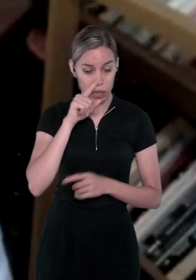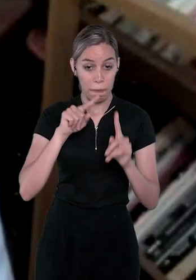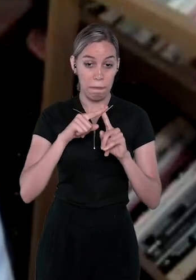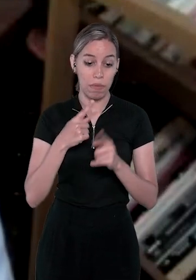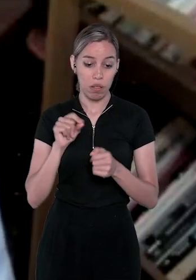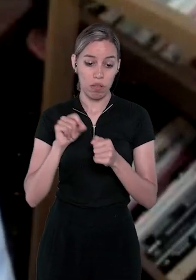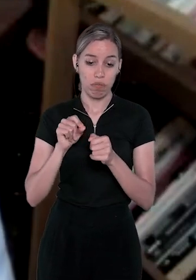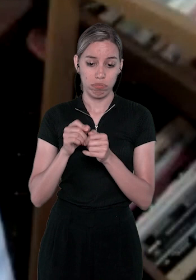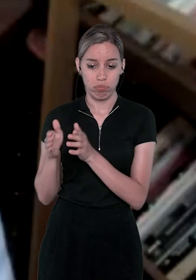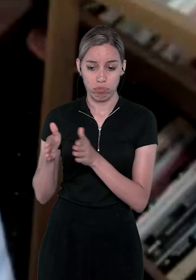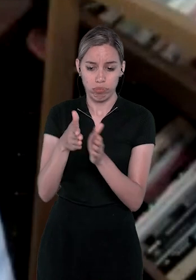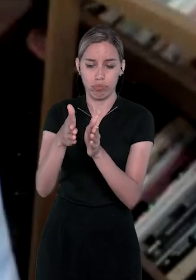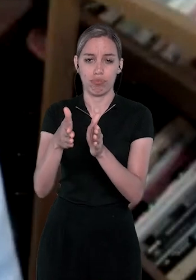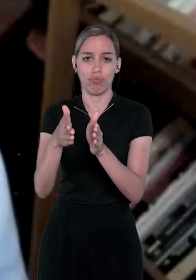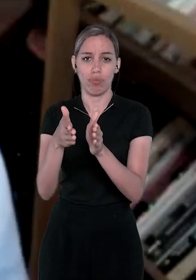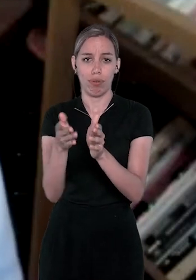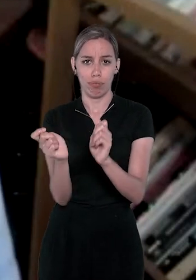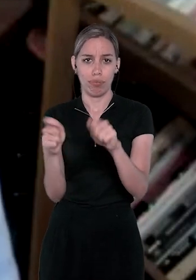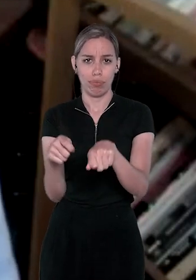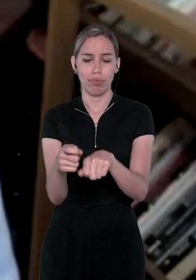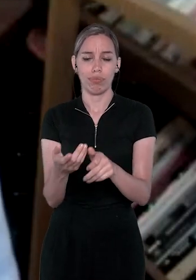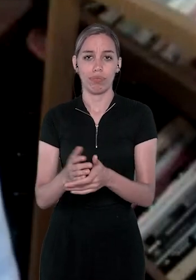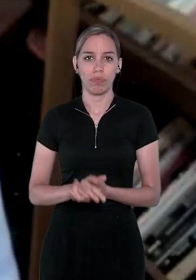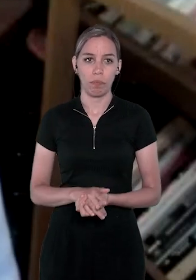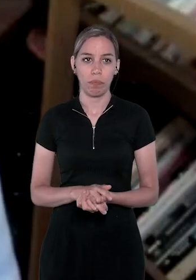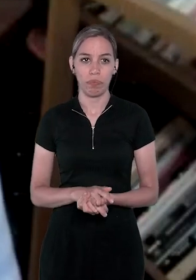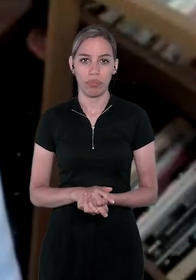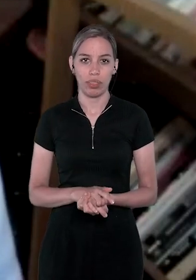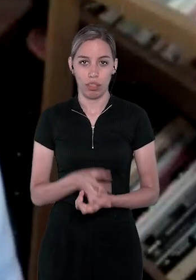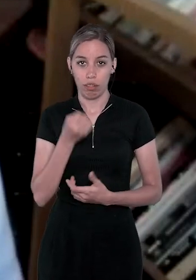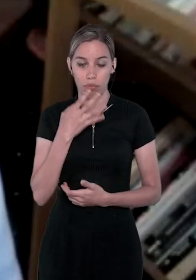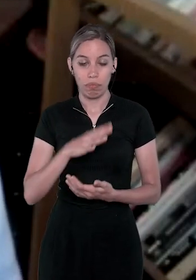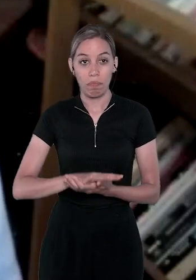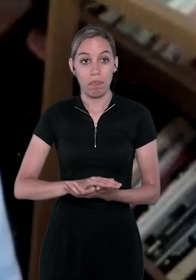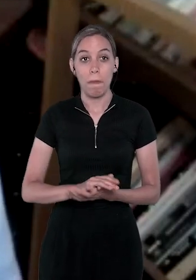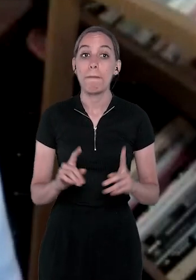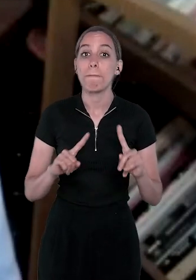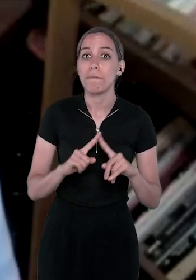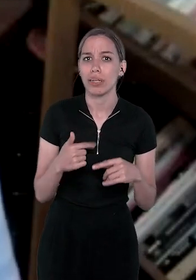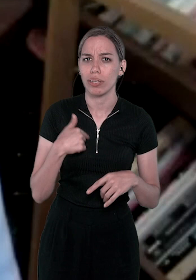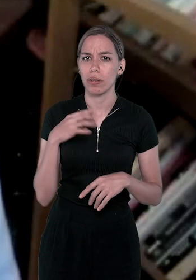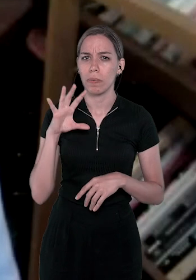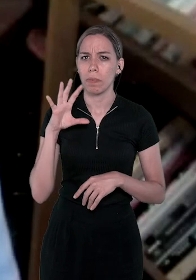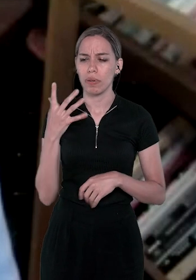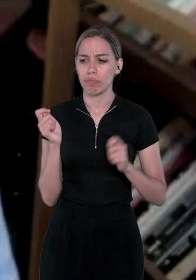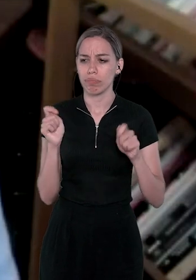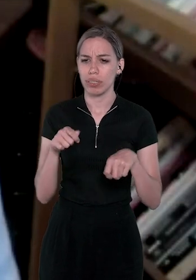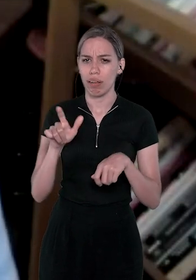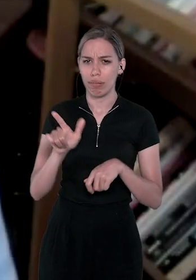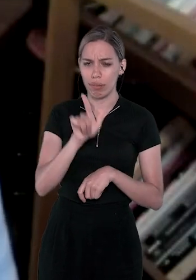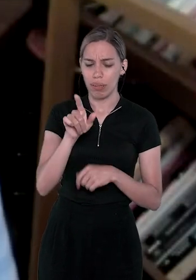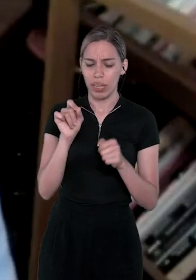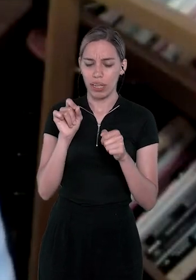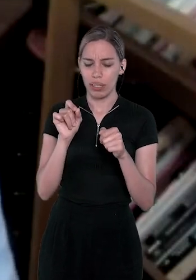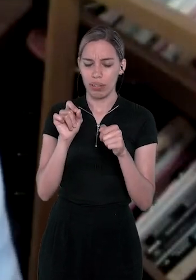né? Então, e por outro lado, quer dizer, eu acho que a gente precisa de voltar, a literatura ela precisa de